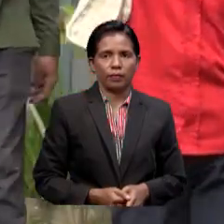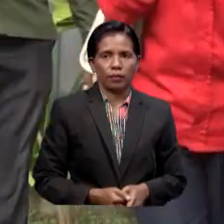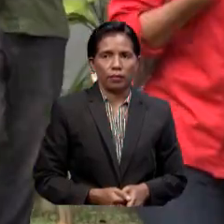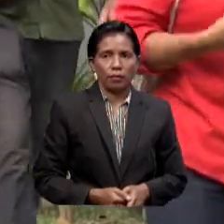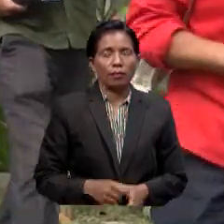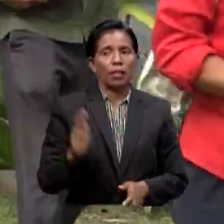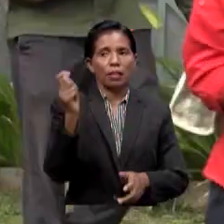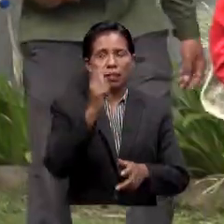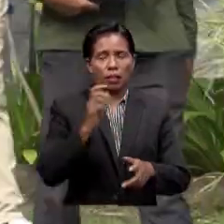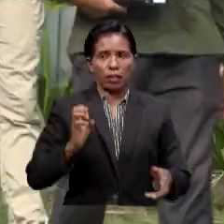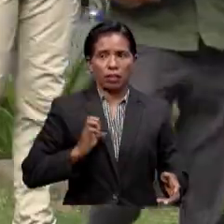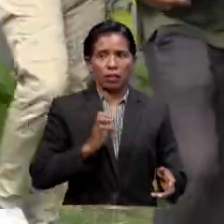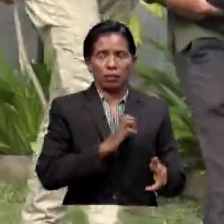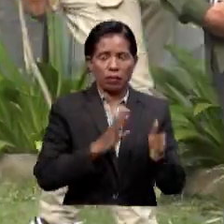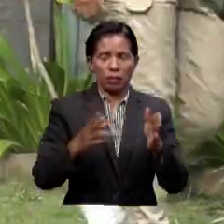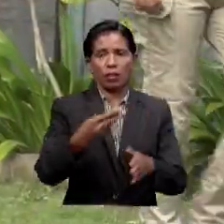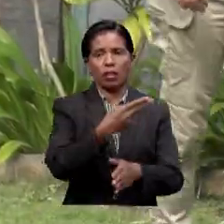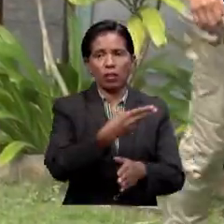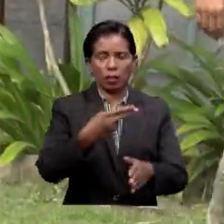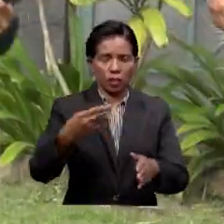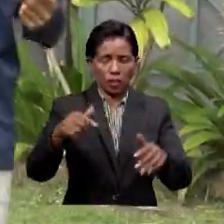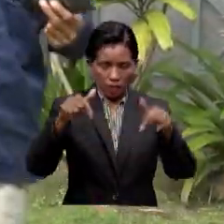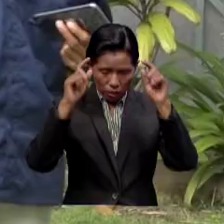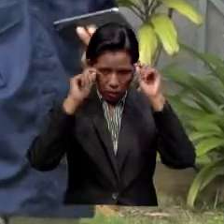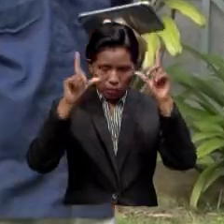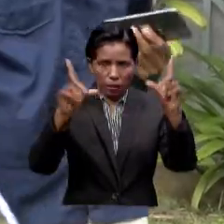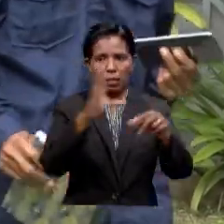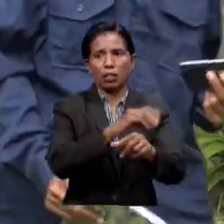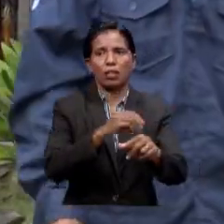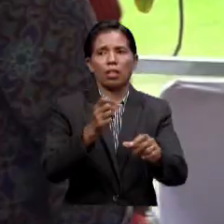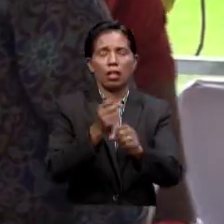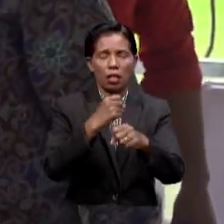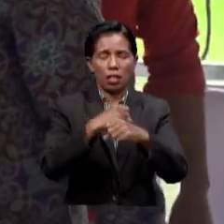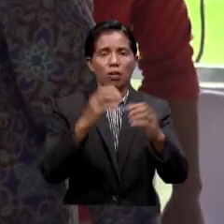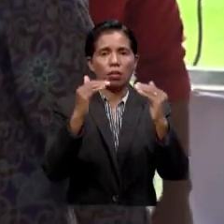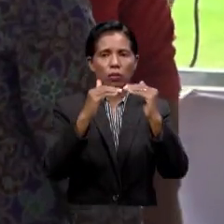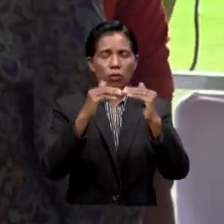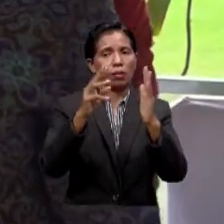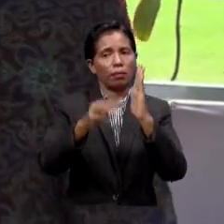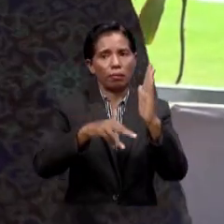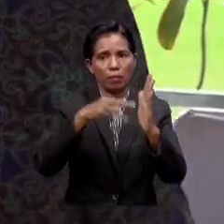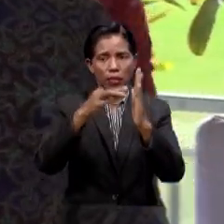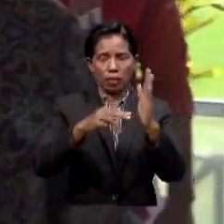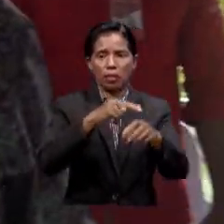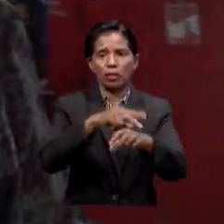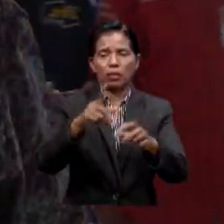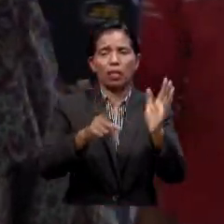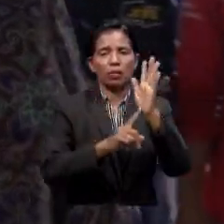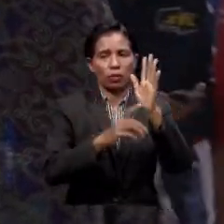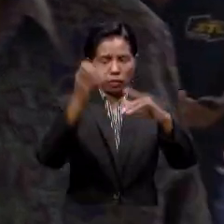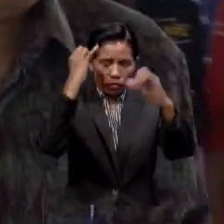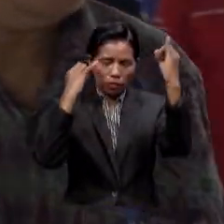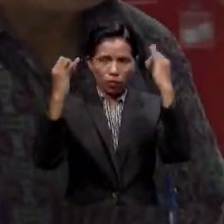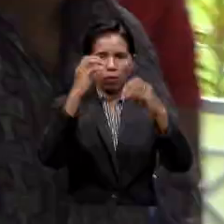Terceiro embaixador da República Indonésia e Timor-Leste, Okto Dorinus Manik, halau encontro com a Meda Nacional Sira, onde relata informação com